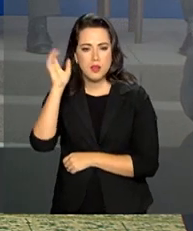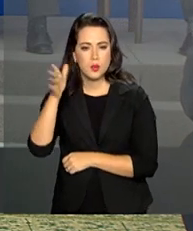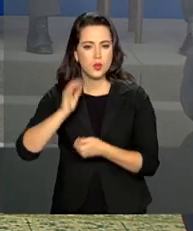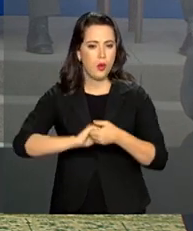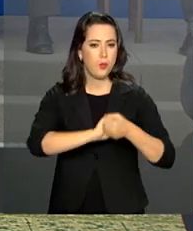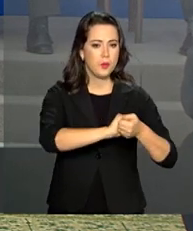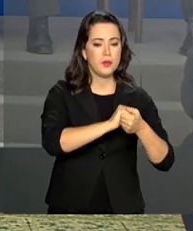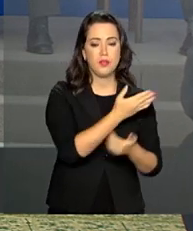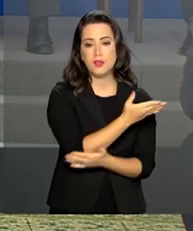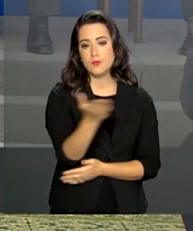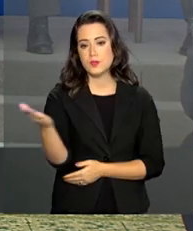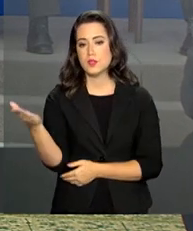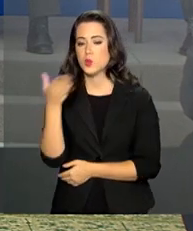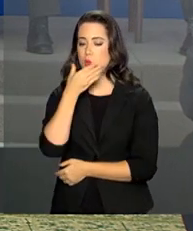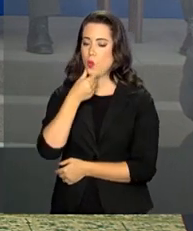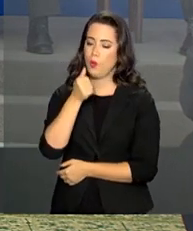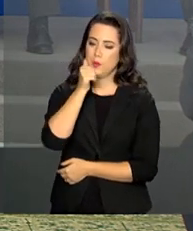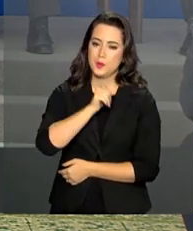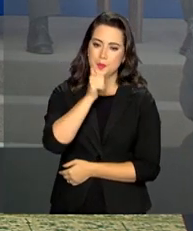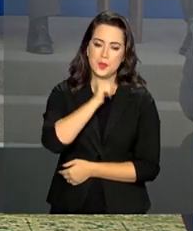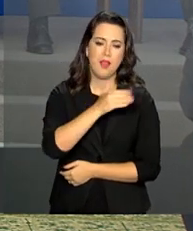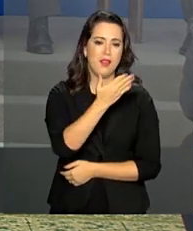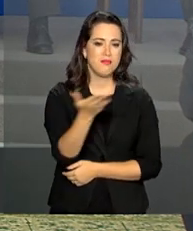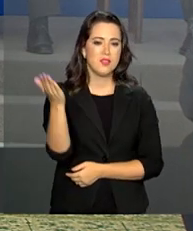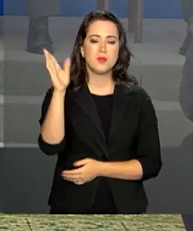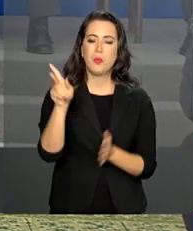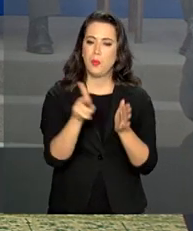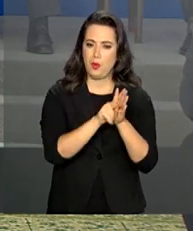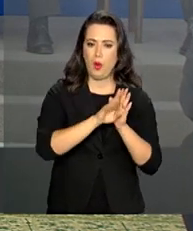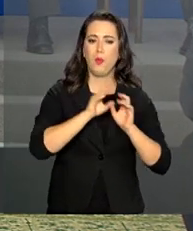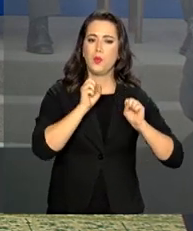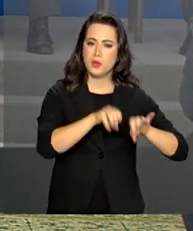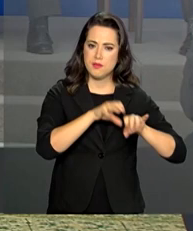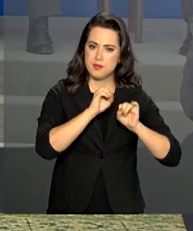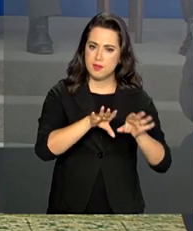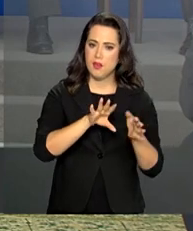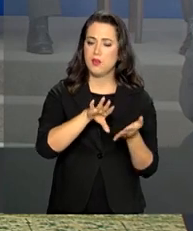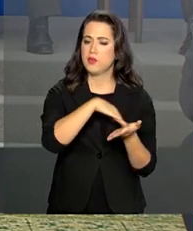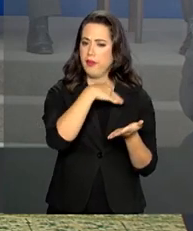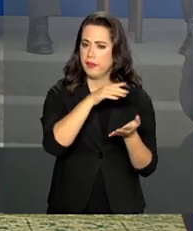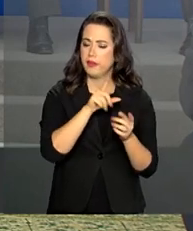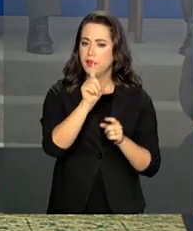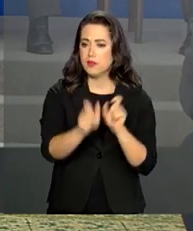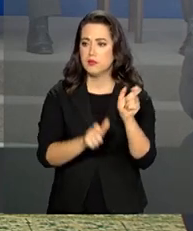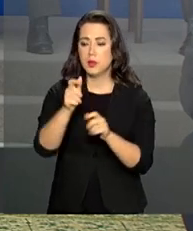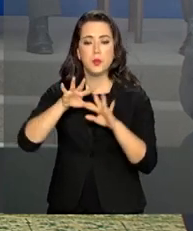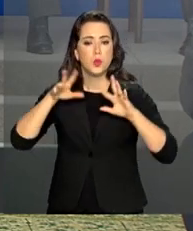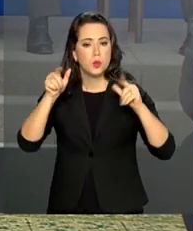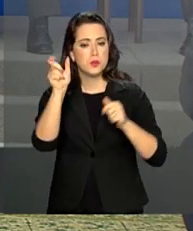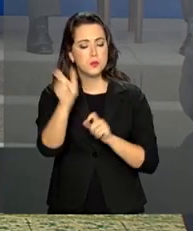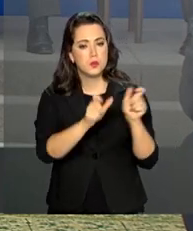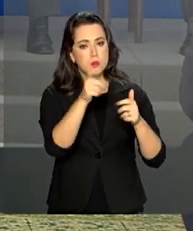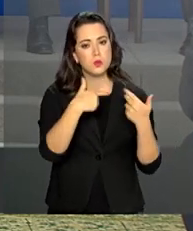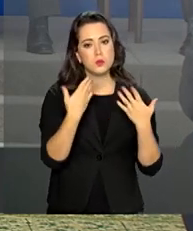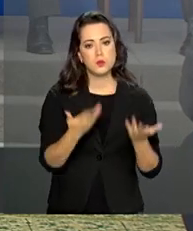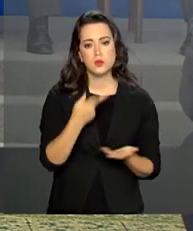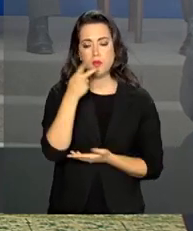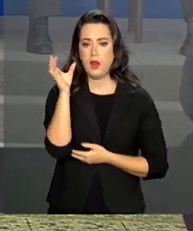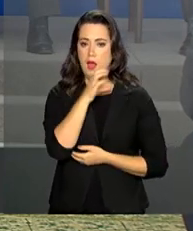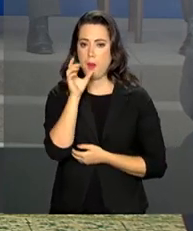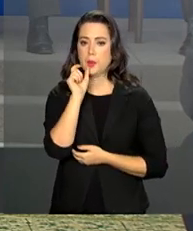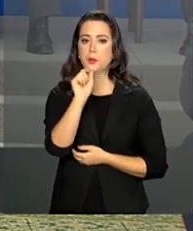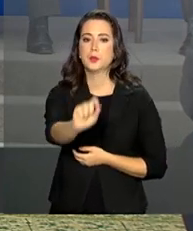os senhores e senhoras secretário de educação os senhores e as senhoras e pra dizer é muito